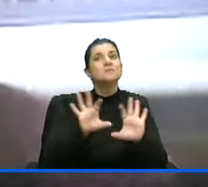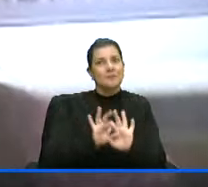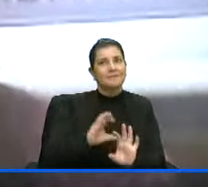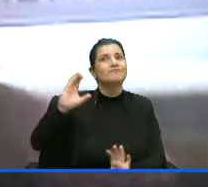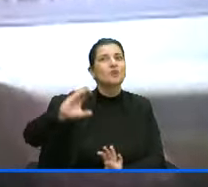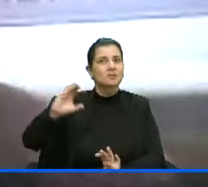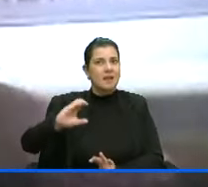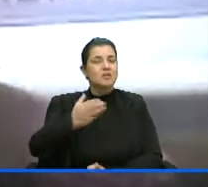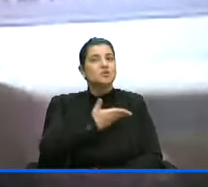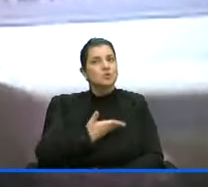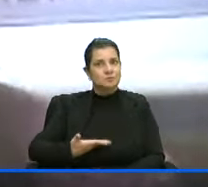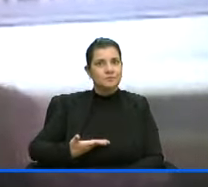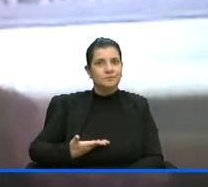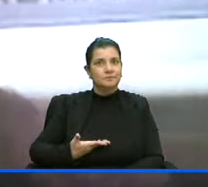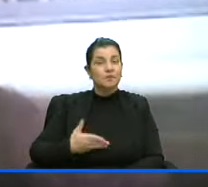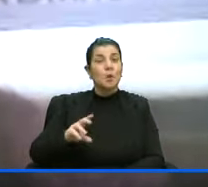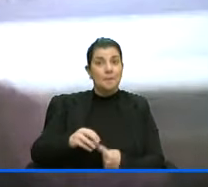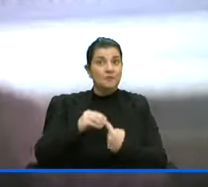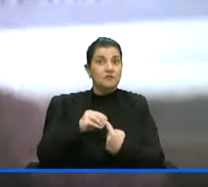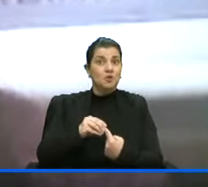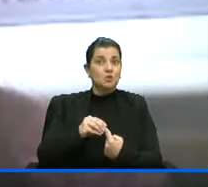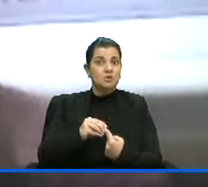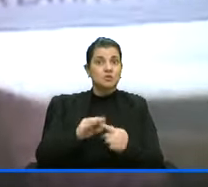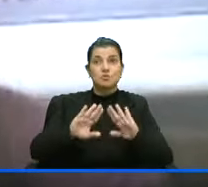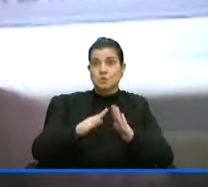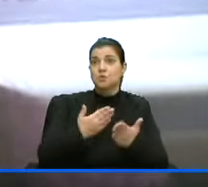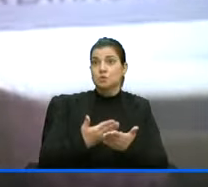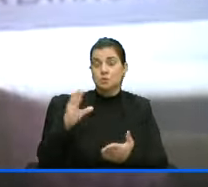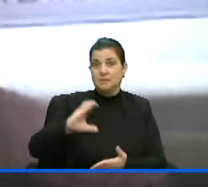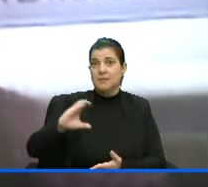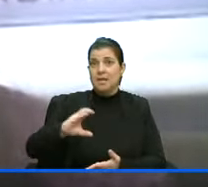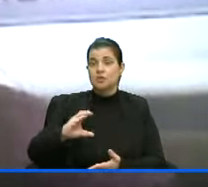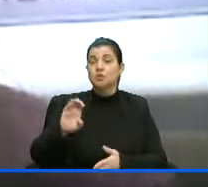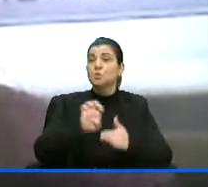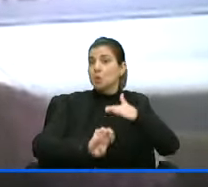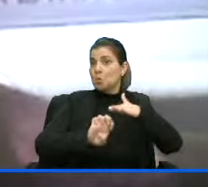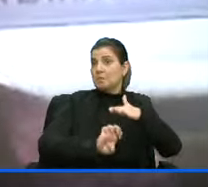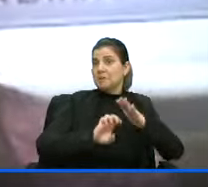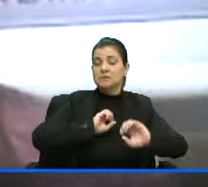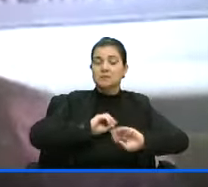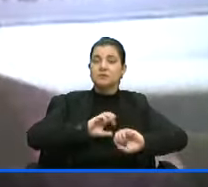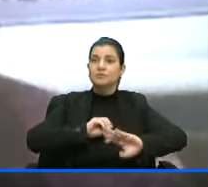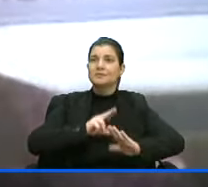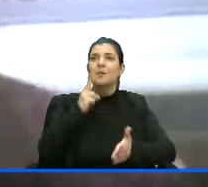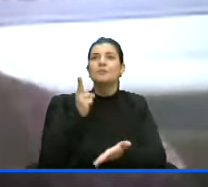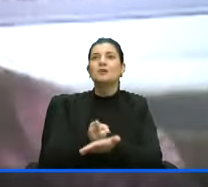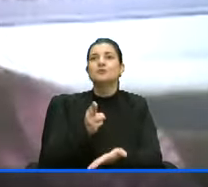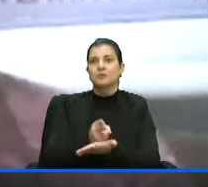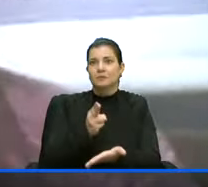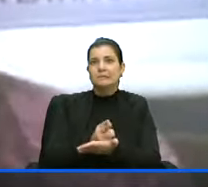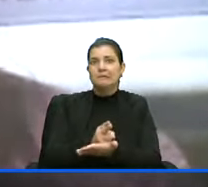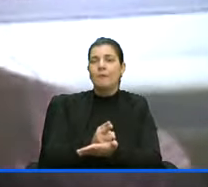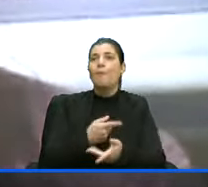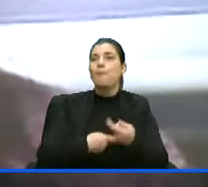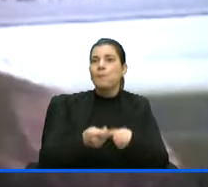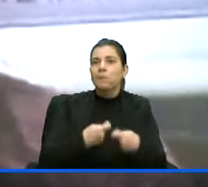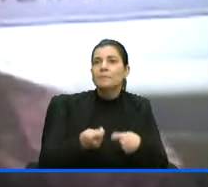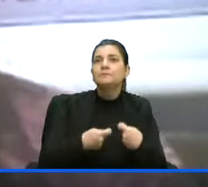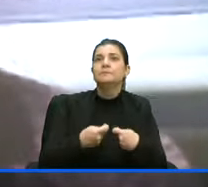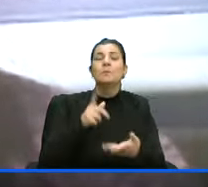creches comunitárias, que eu prefiro que seja com elas do que com empresas educacionais, se manter o recurso